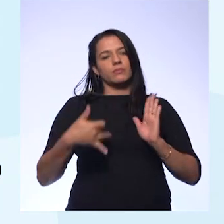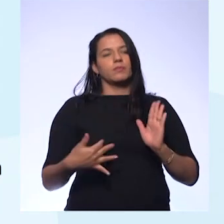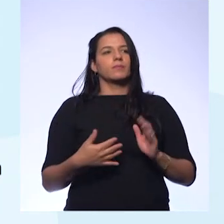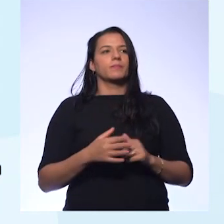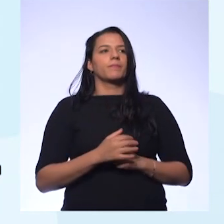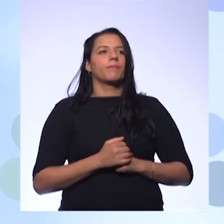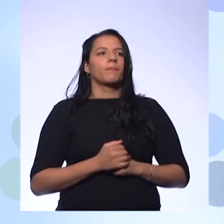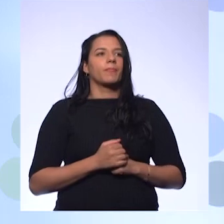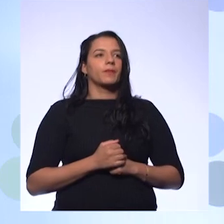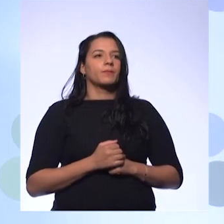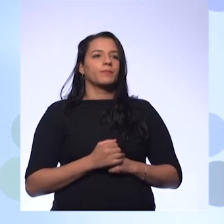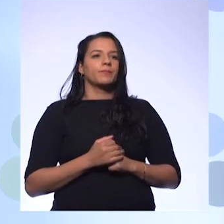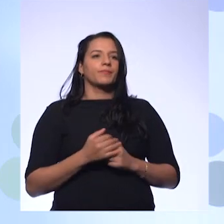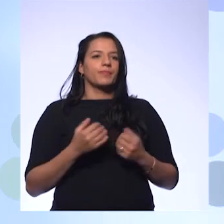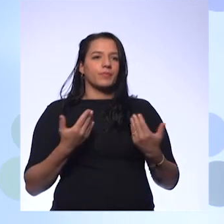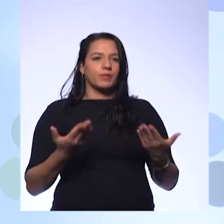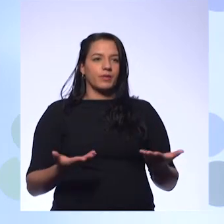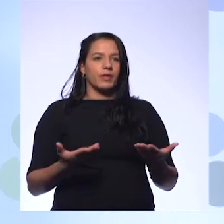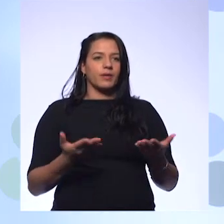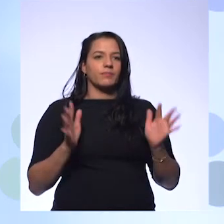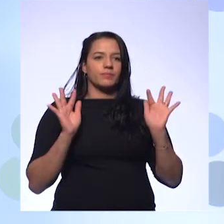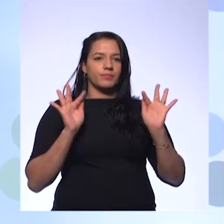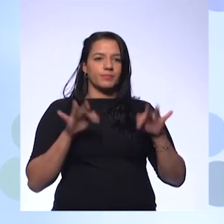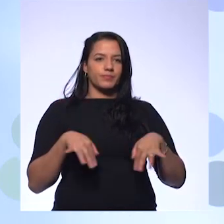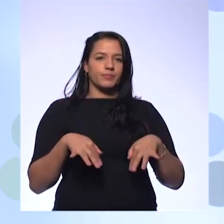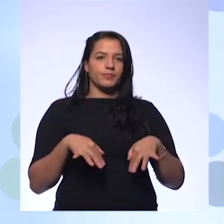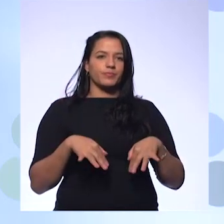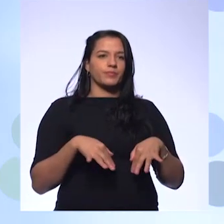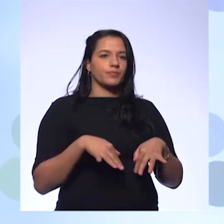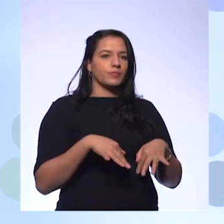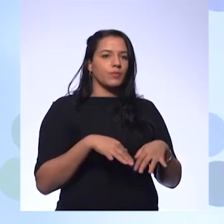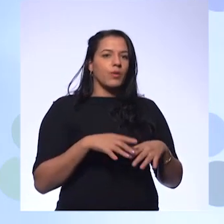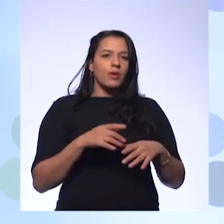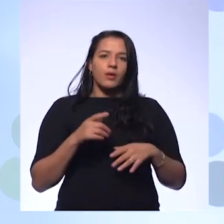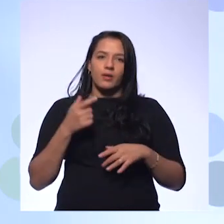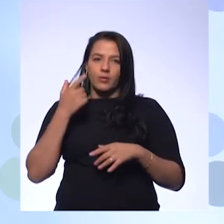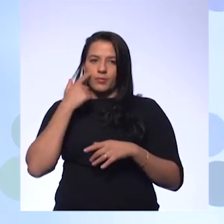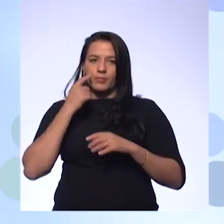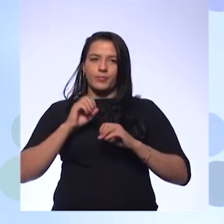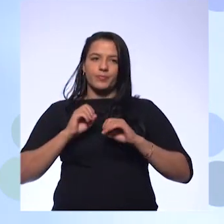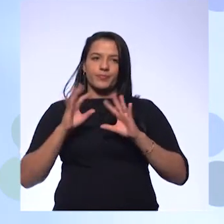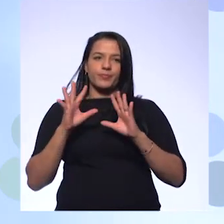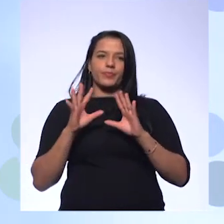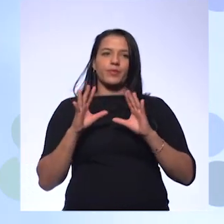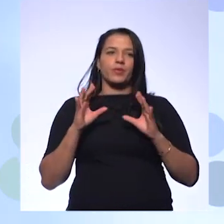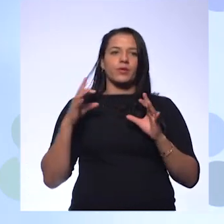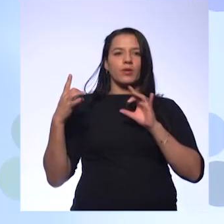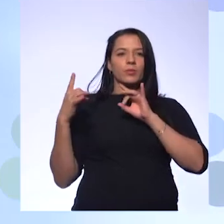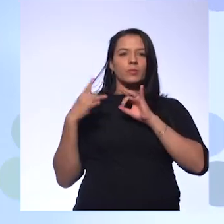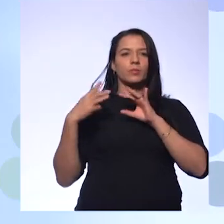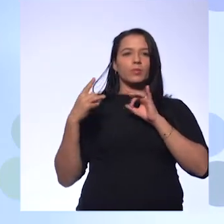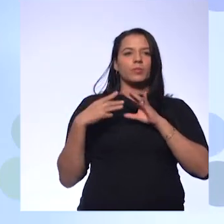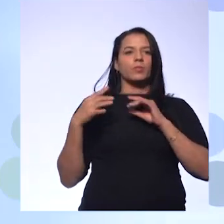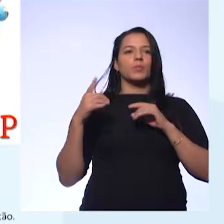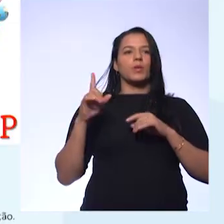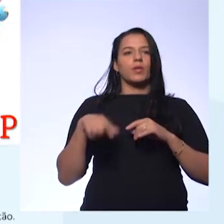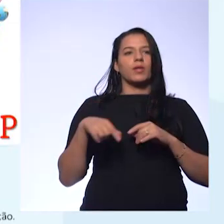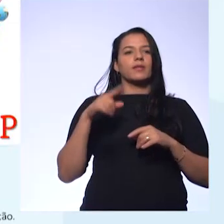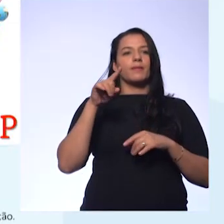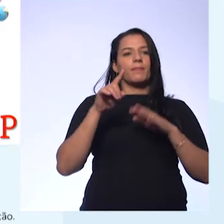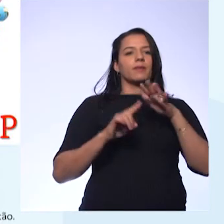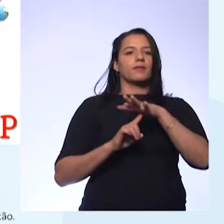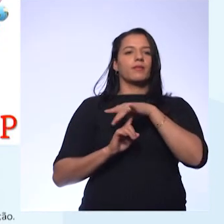tá? Então, para a gente finalizar, claro, eu vou deixar para vocês aqui a nossa indicação da Feira